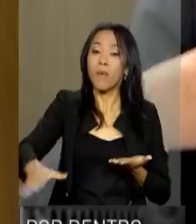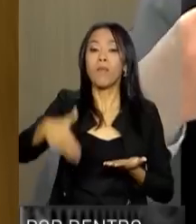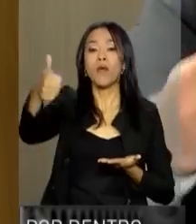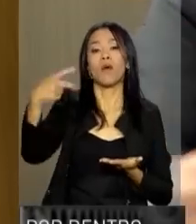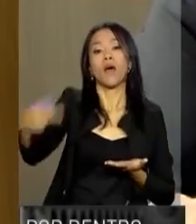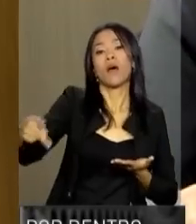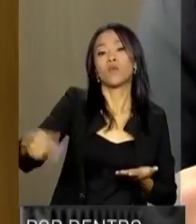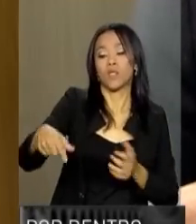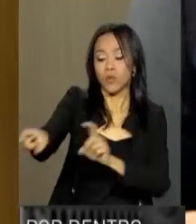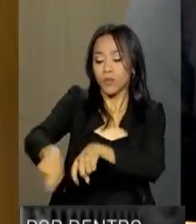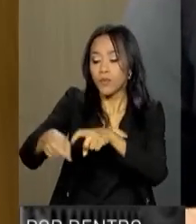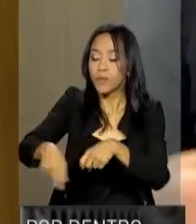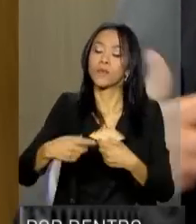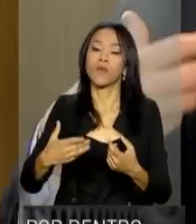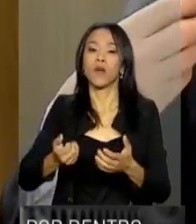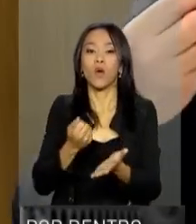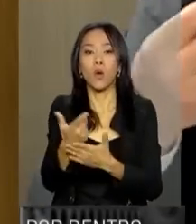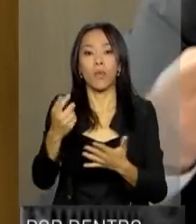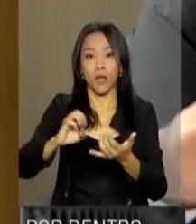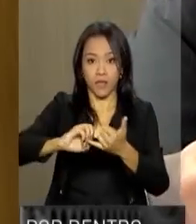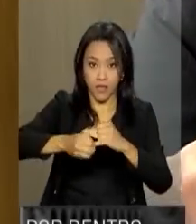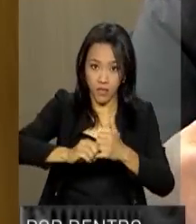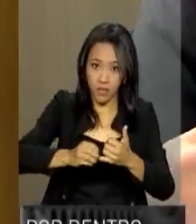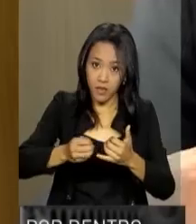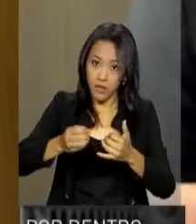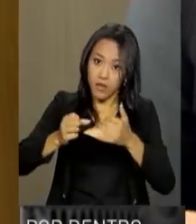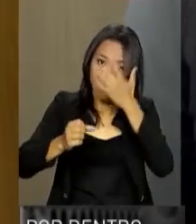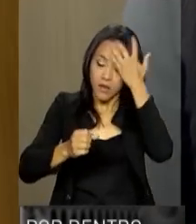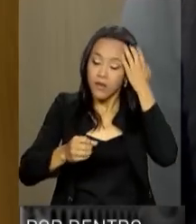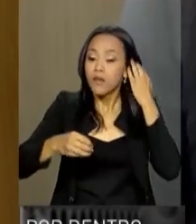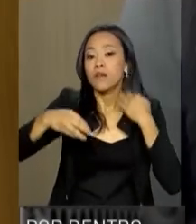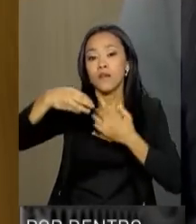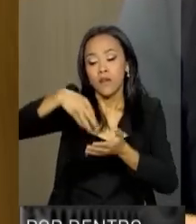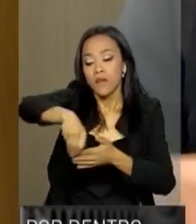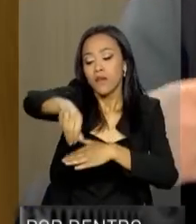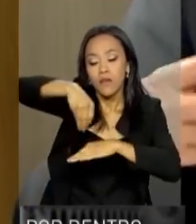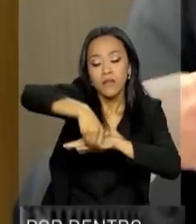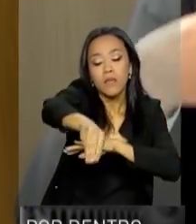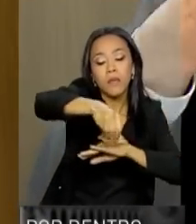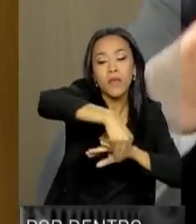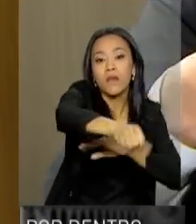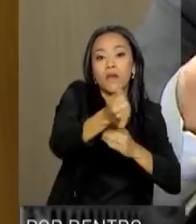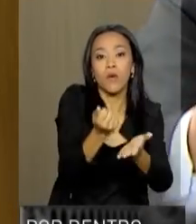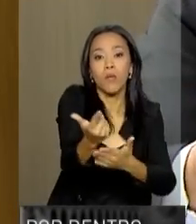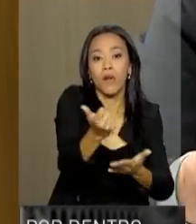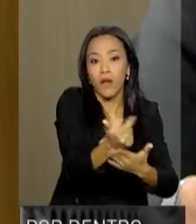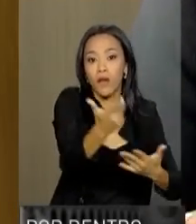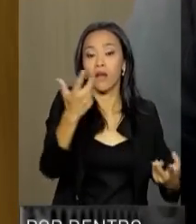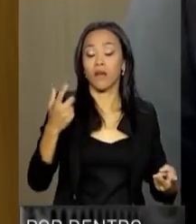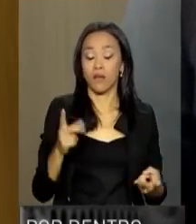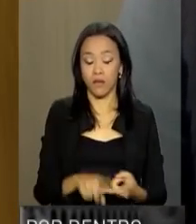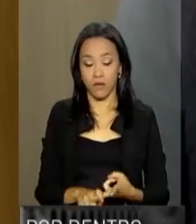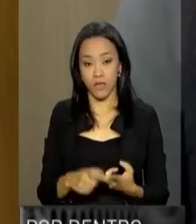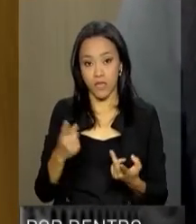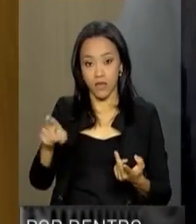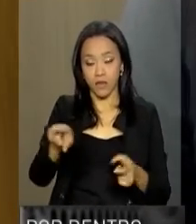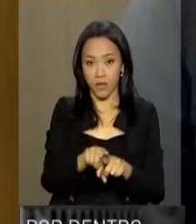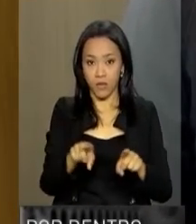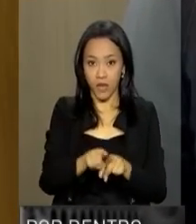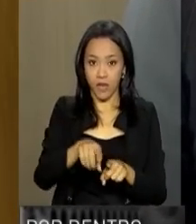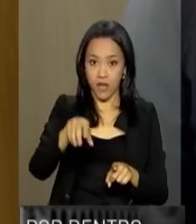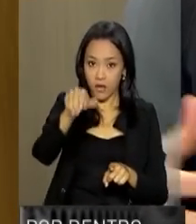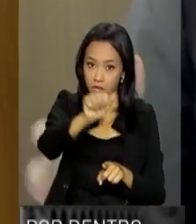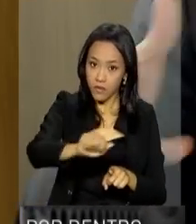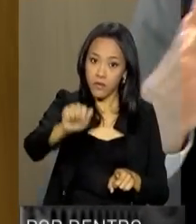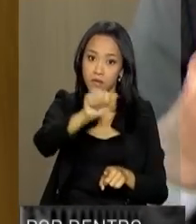comprar uma semente melhor com apoio da terna anda das associações que trabalham com com a extensão